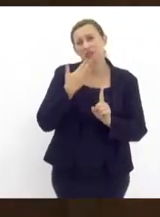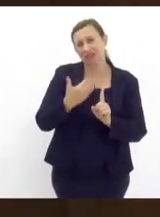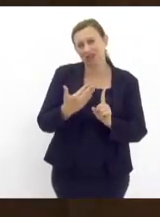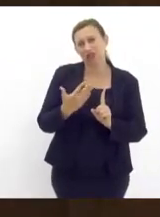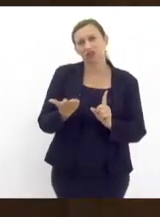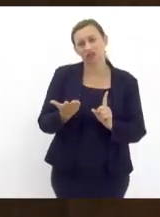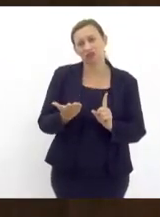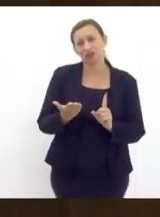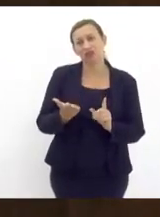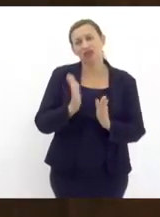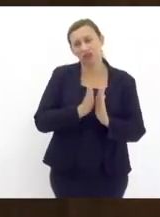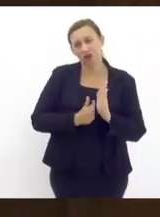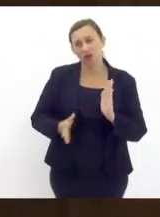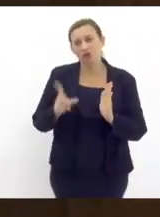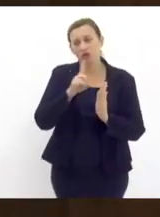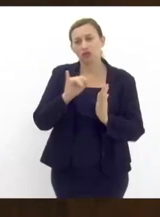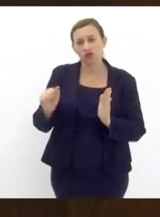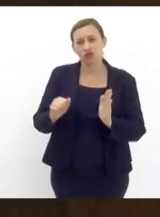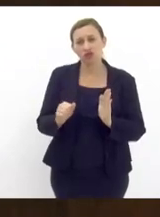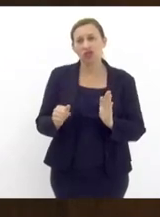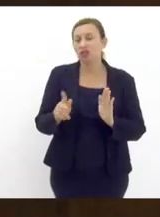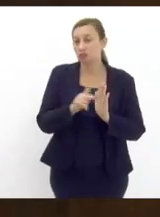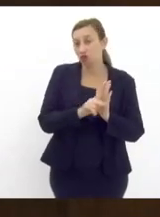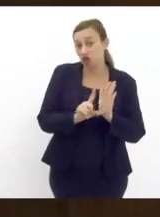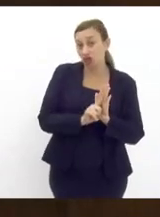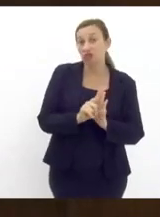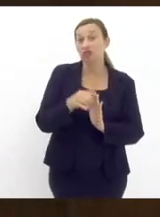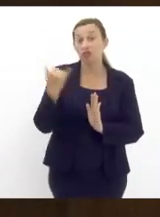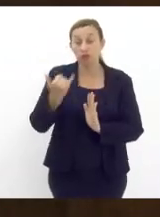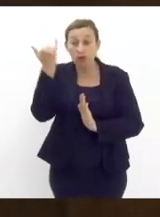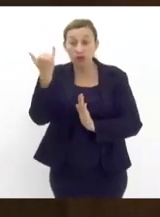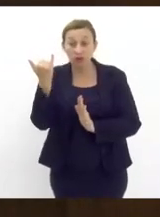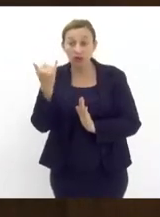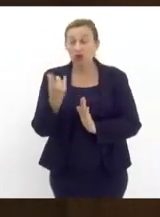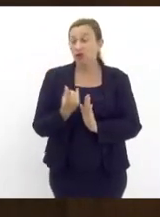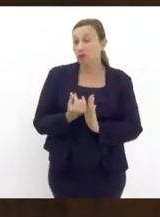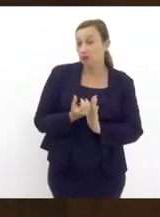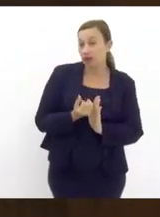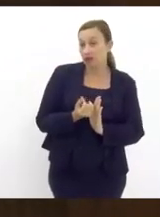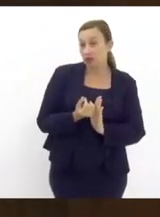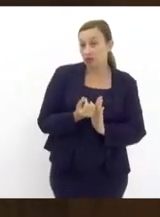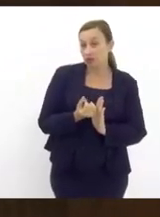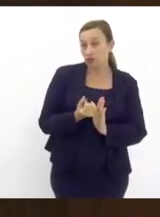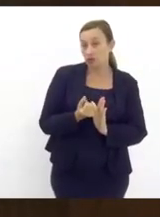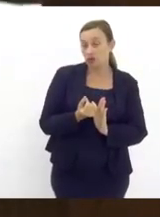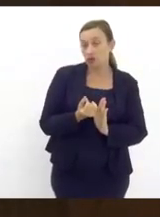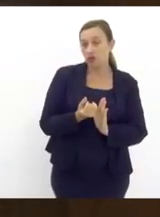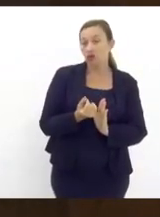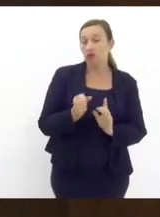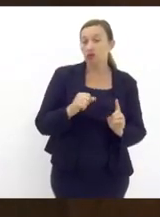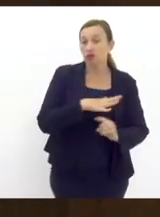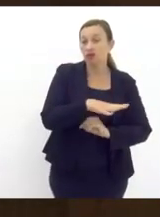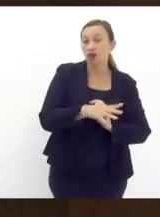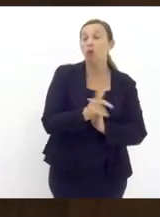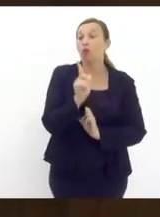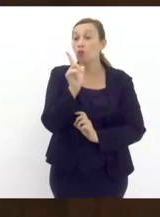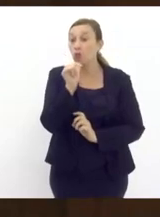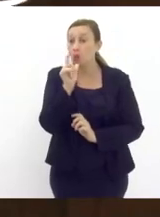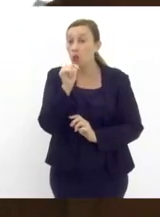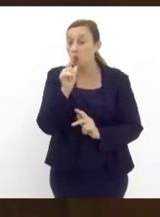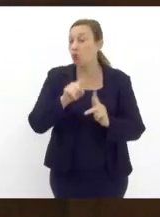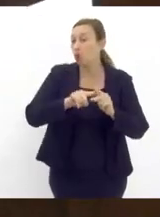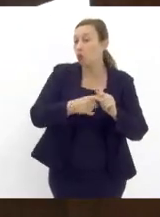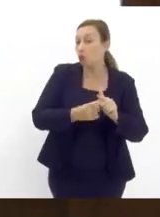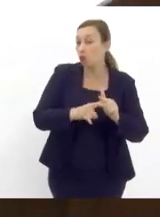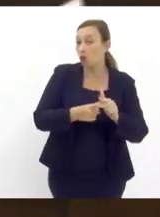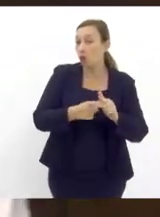quem entre nós do dia esse projeto que é tão importante que dispõe sobre a técnica social referência ao serviço fornecimento de água e manutenção da